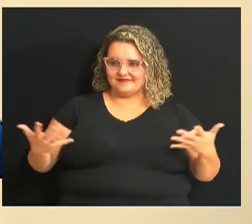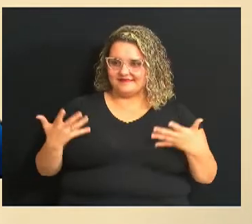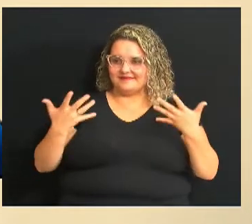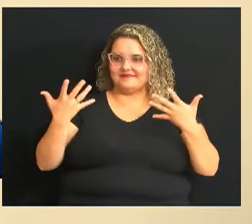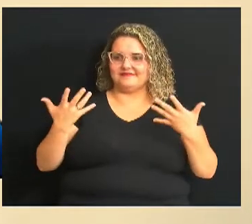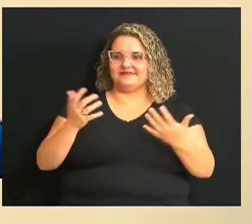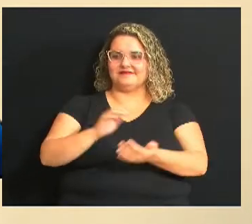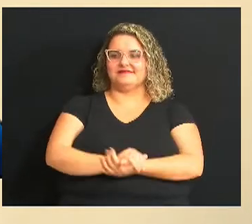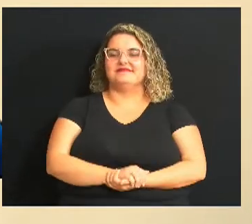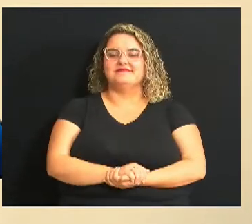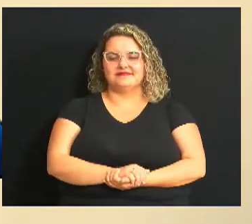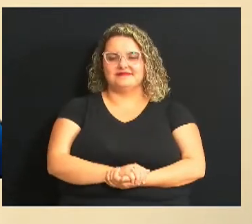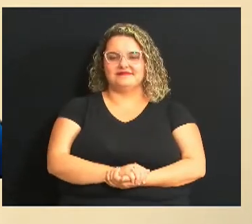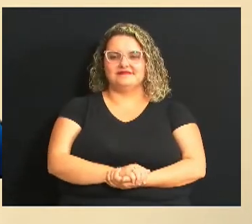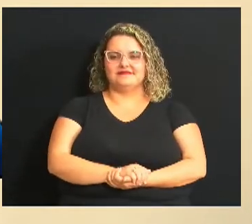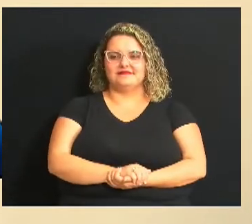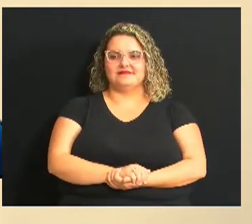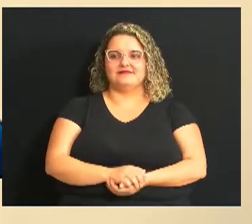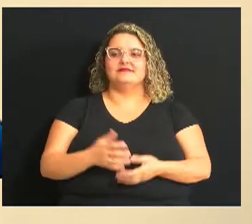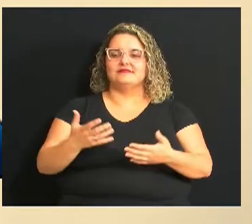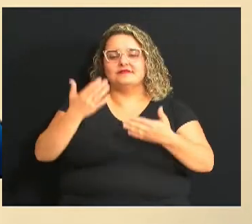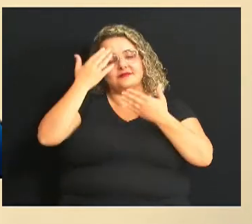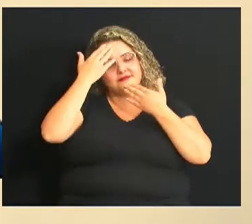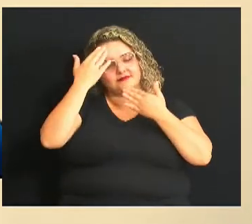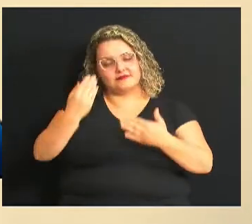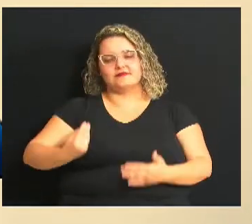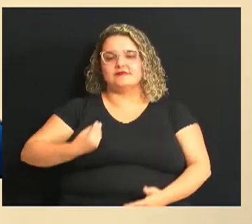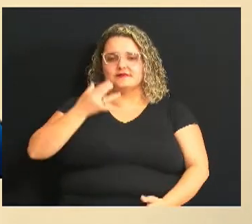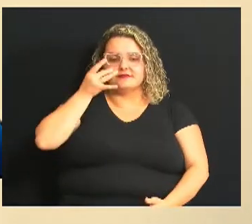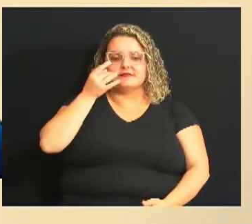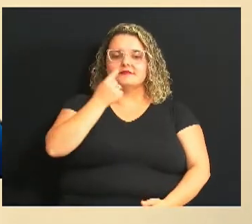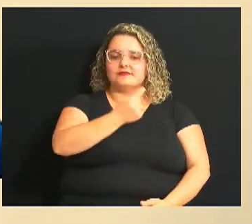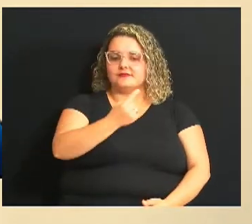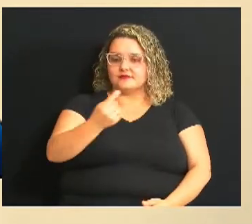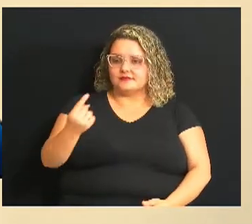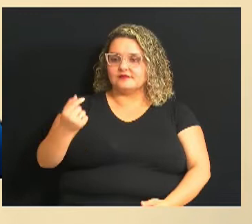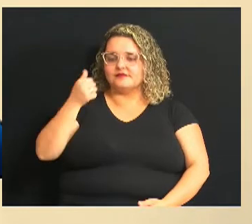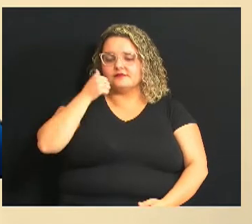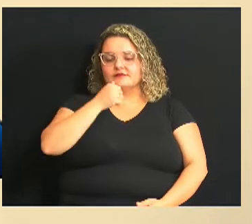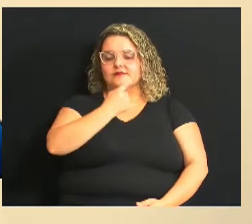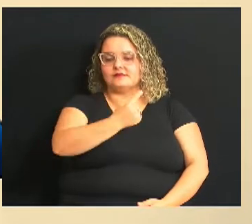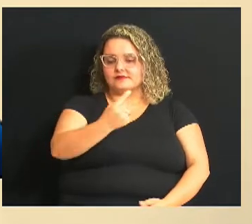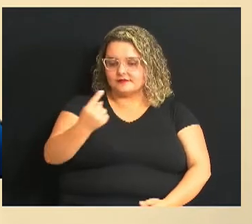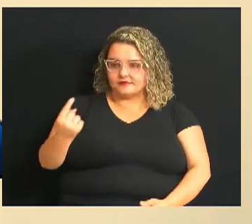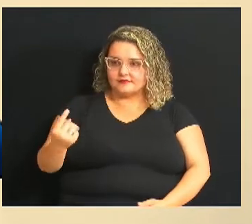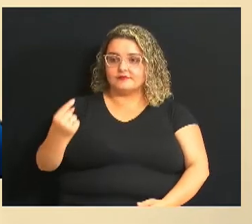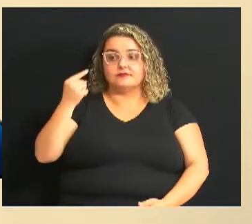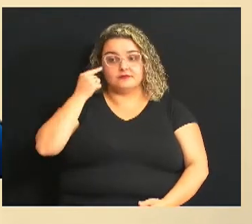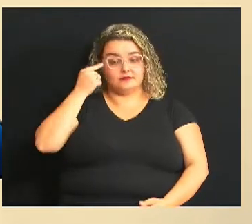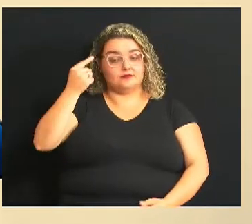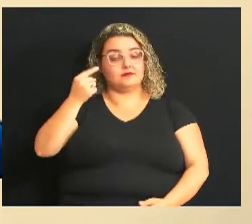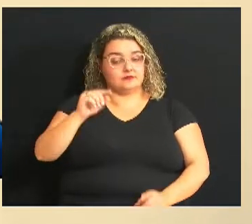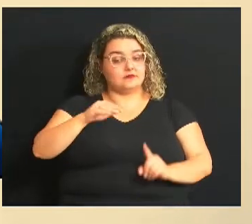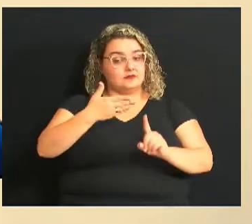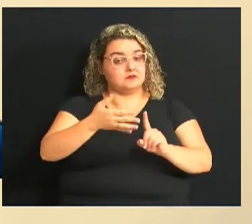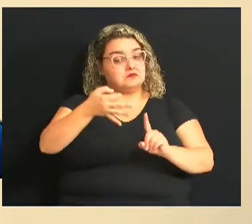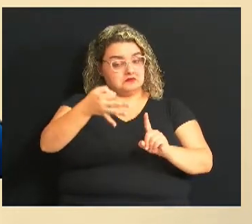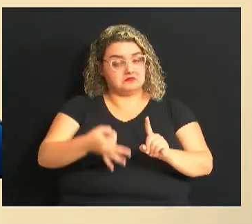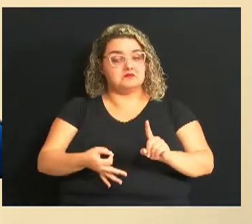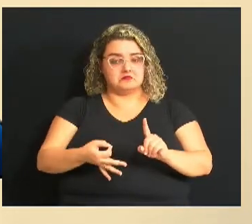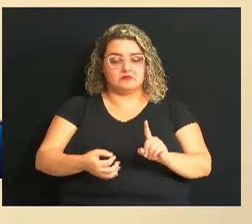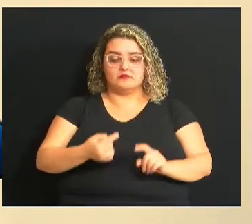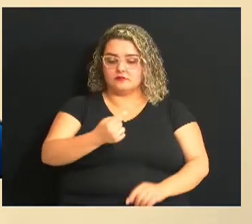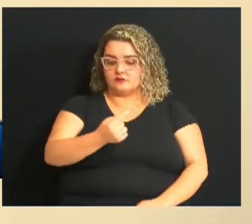Enfim, quero agradecer a presença de cada uma de vocês. Penso que esta homenagem justa a cada